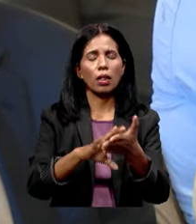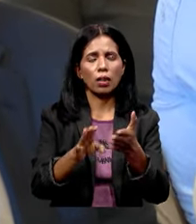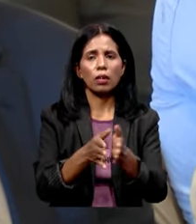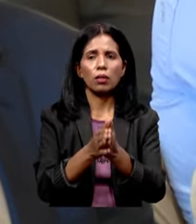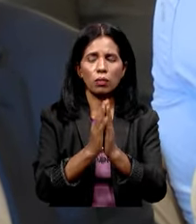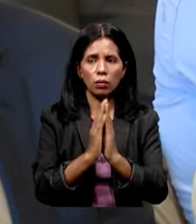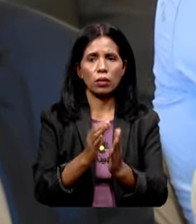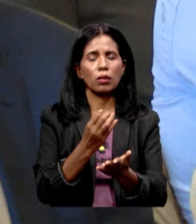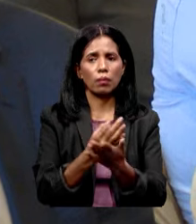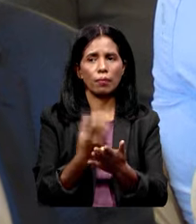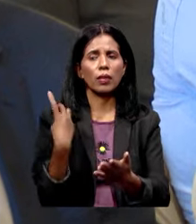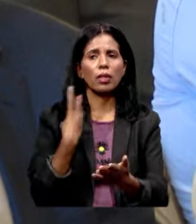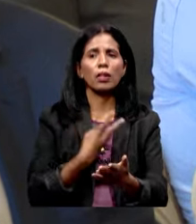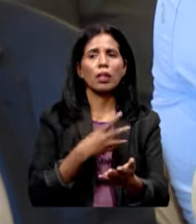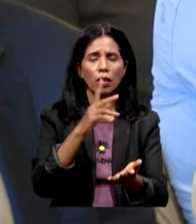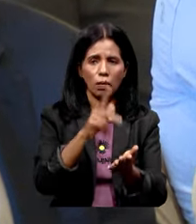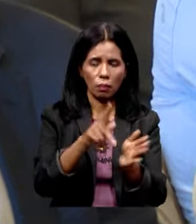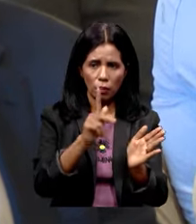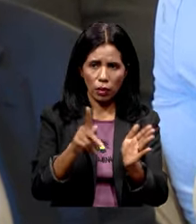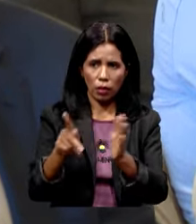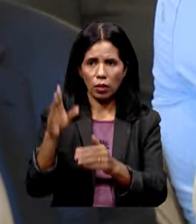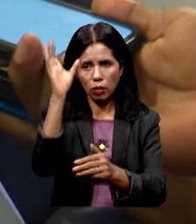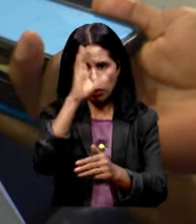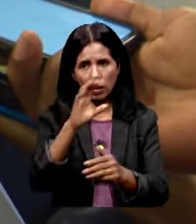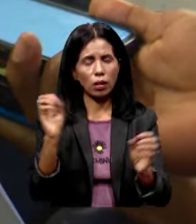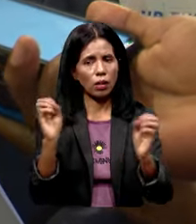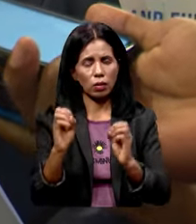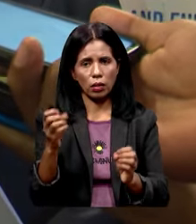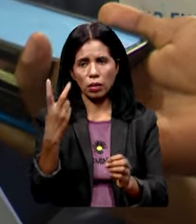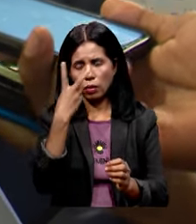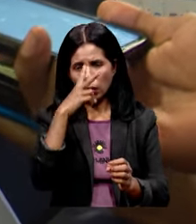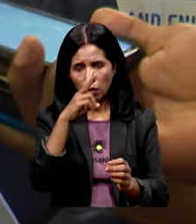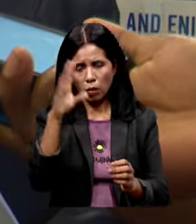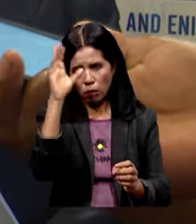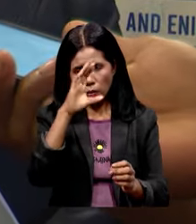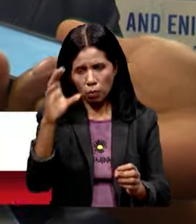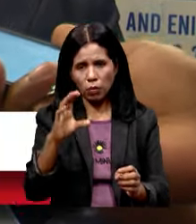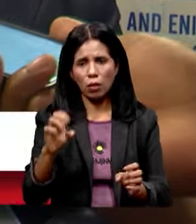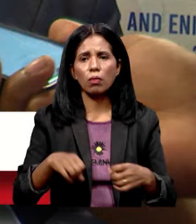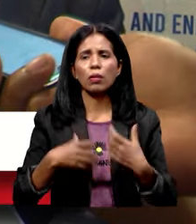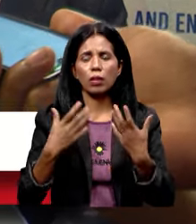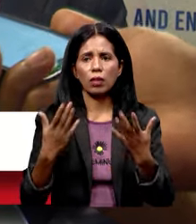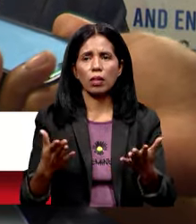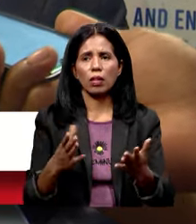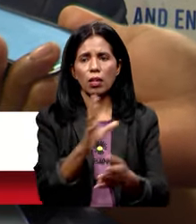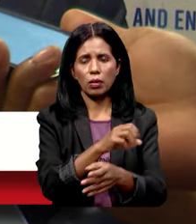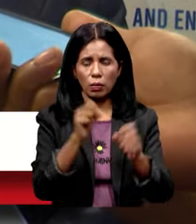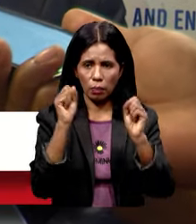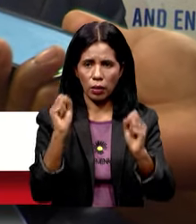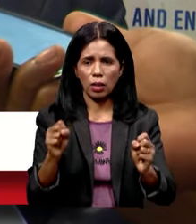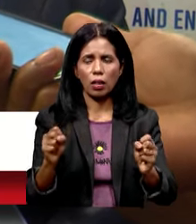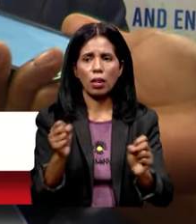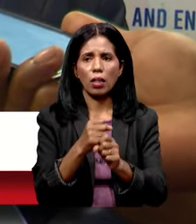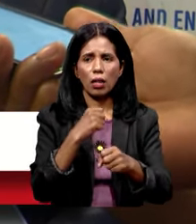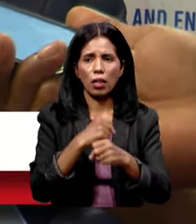empresa. Tenha plano para tu buca laos alternativo, mas bebucamos a potência selo para tu bele complementa